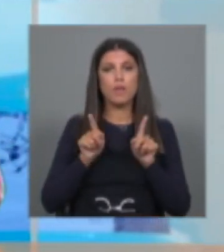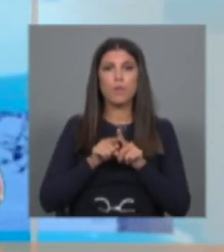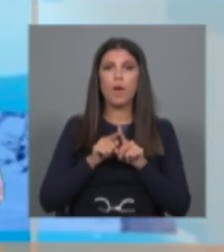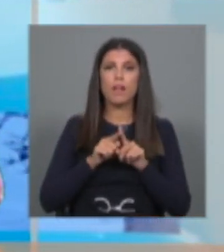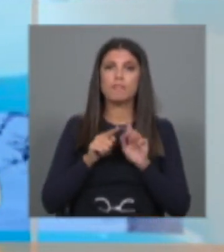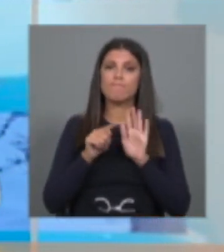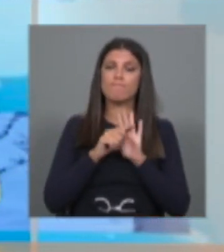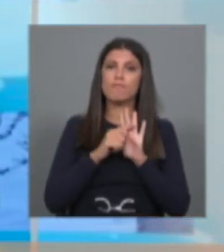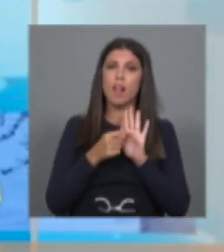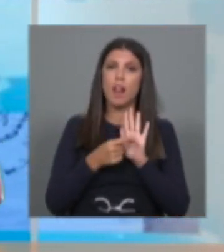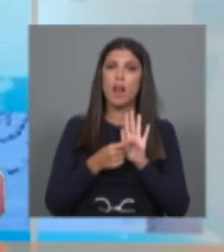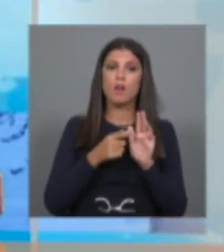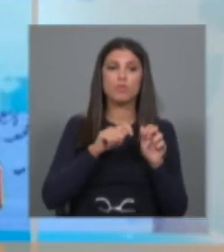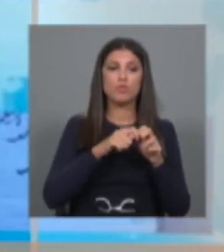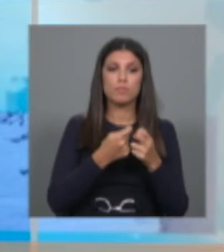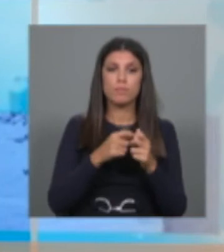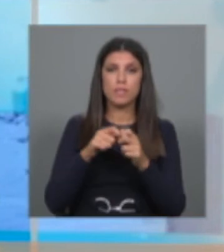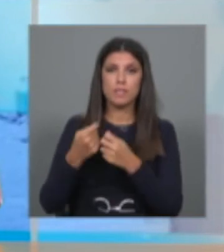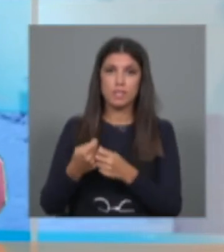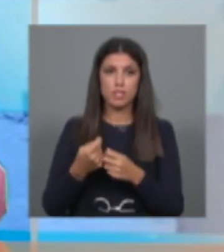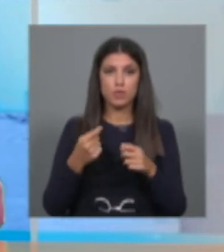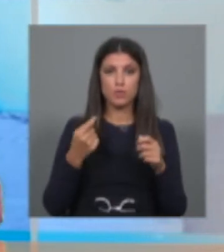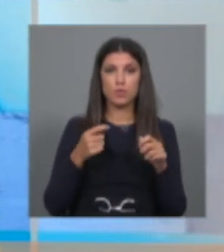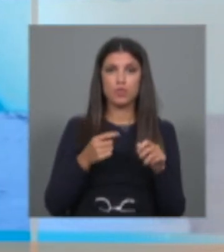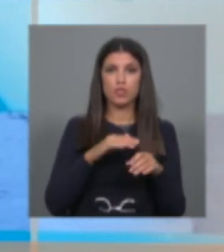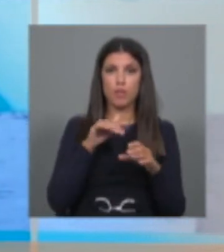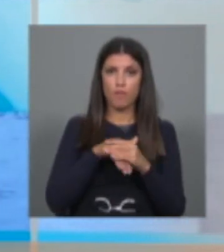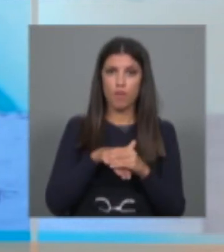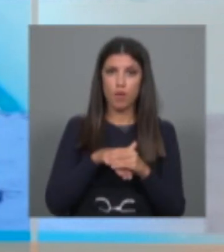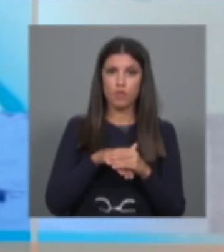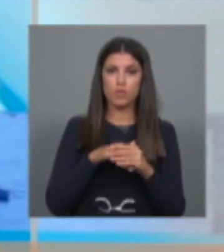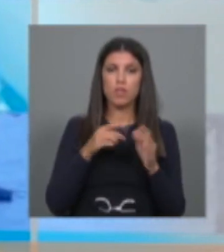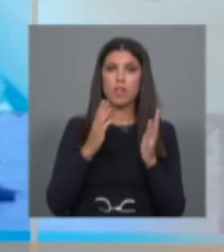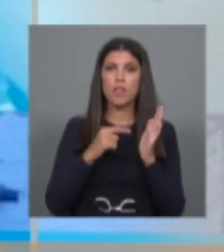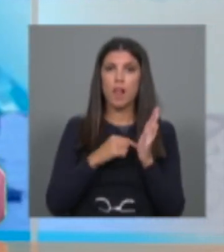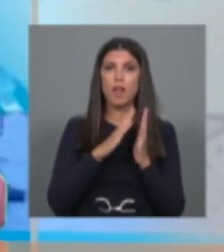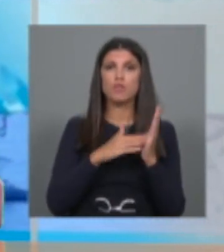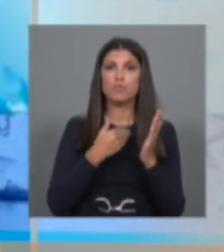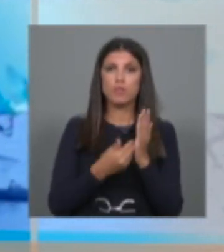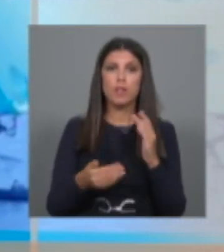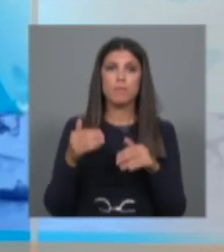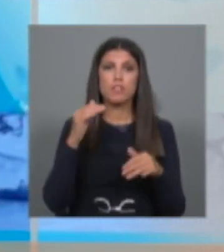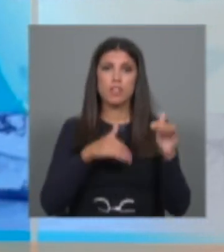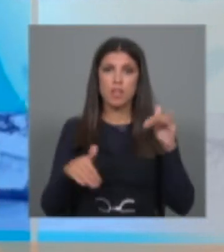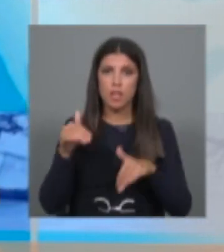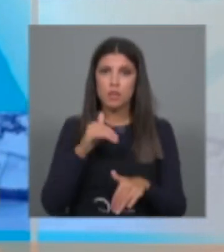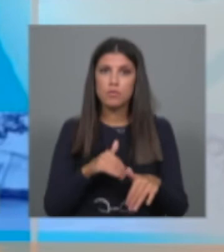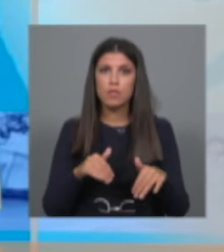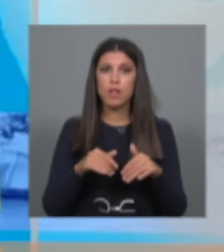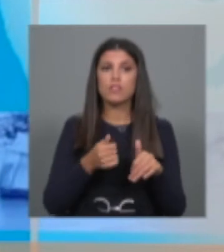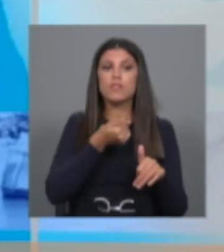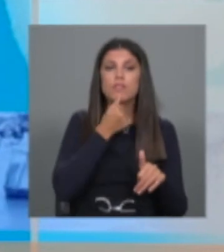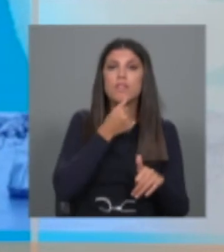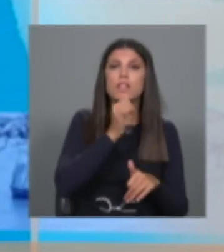os partidos que vão a votos colocam nos seus programas eleitorais aquilo que defendem ou não,